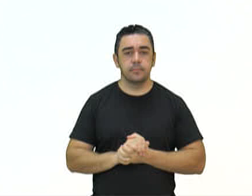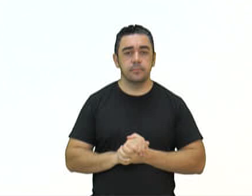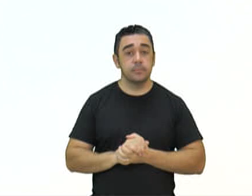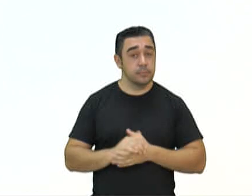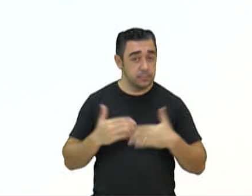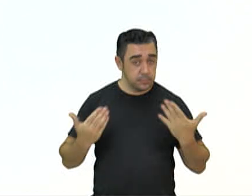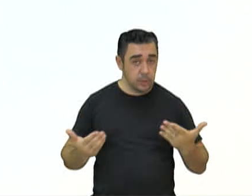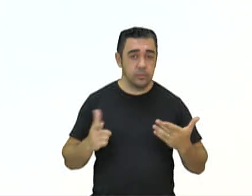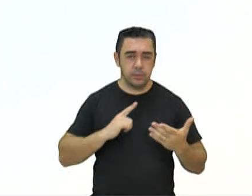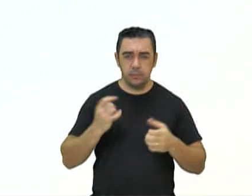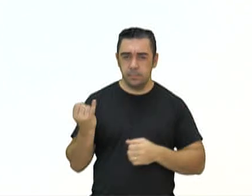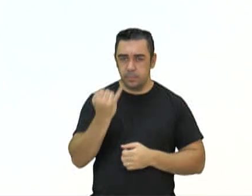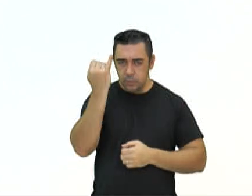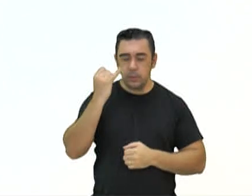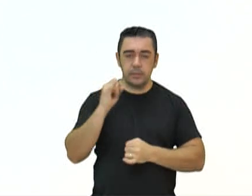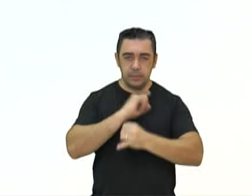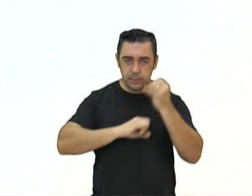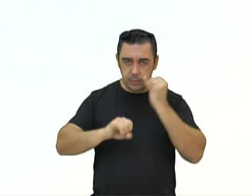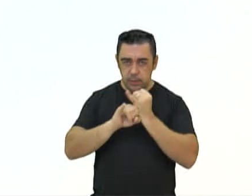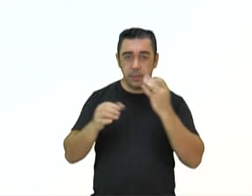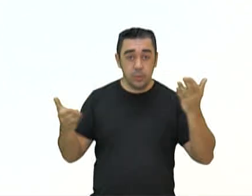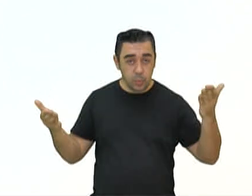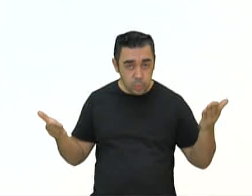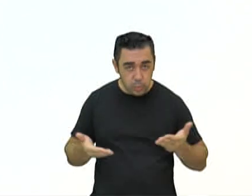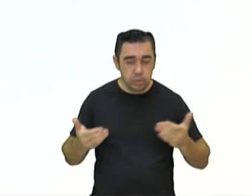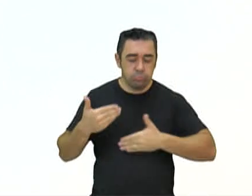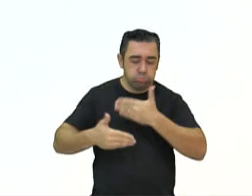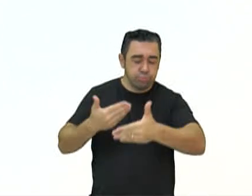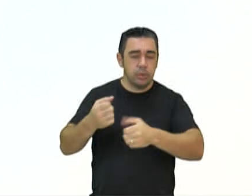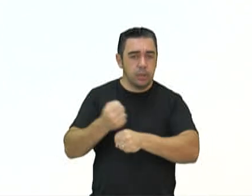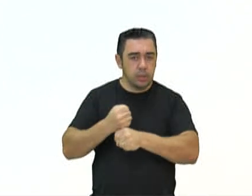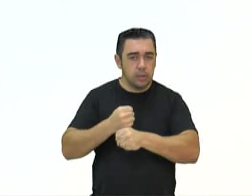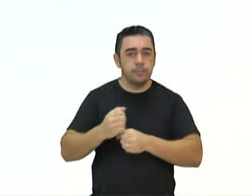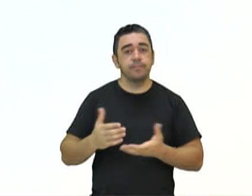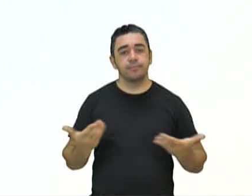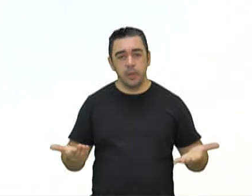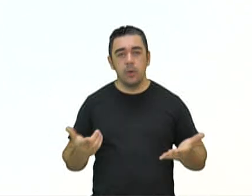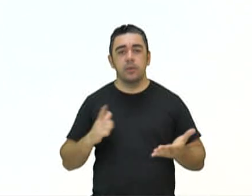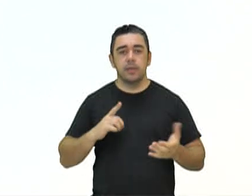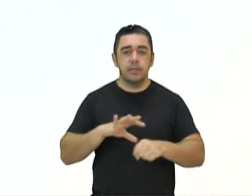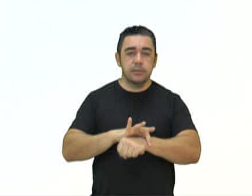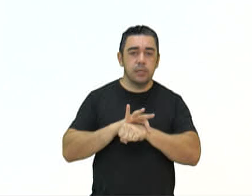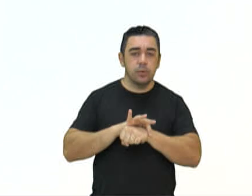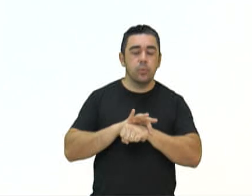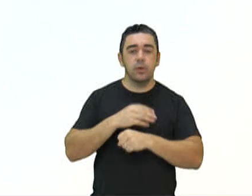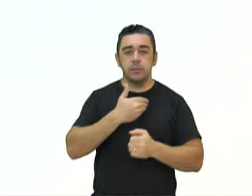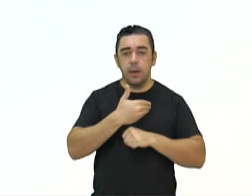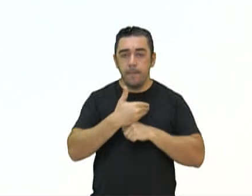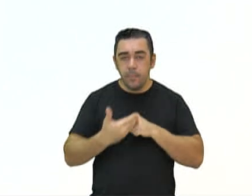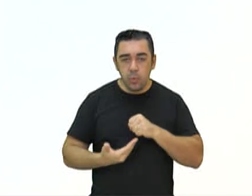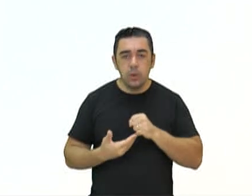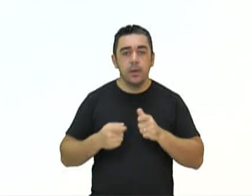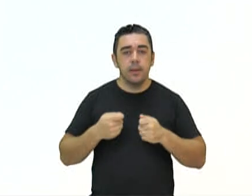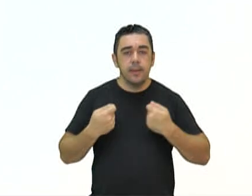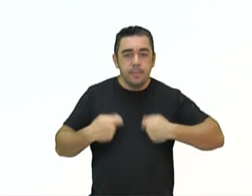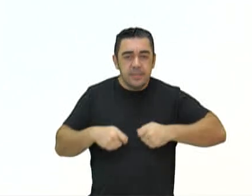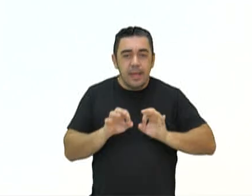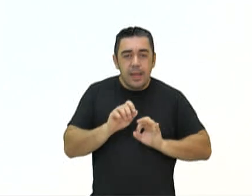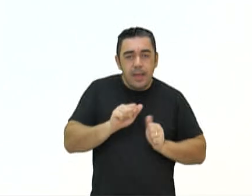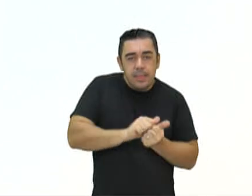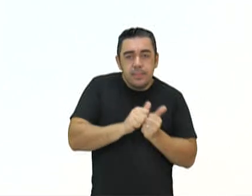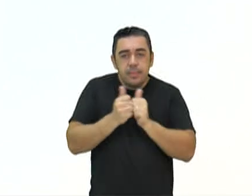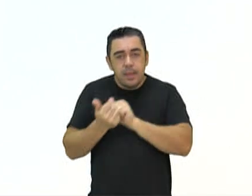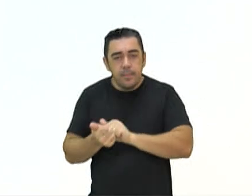Devido à grande importância que a internet tem ganhado ao longo dos anos, os órgãos de segurança pública devem adequar suas realidades